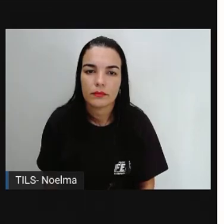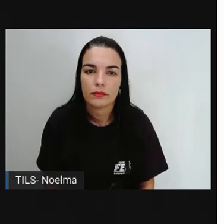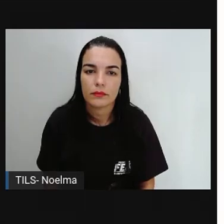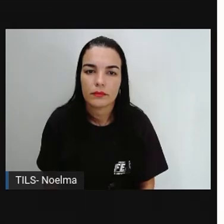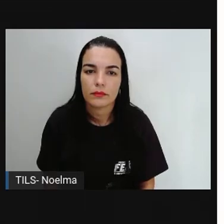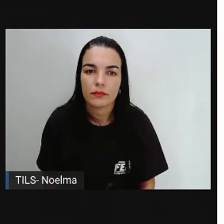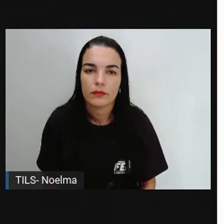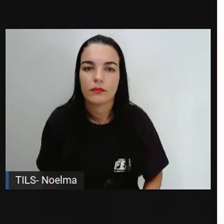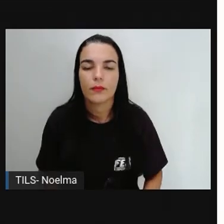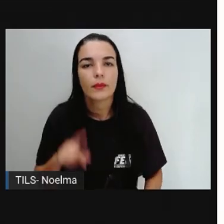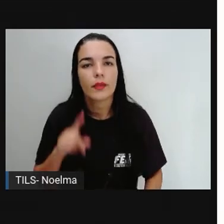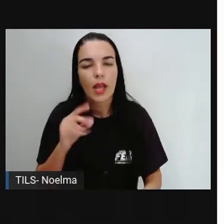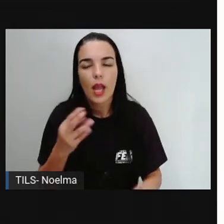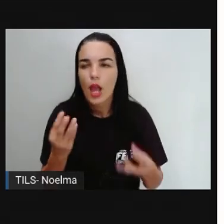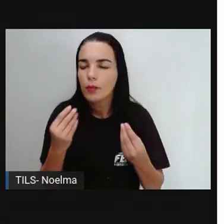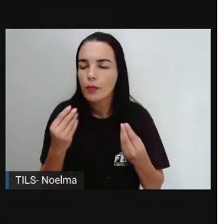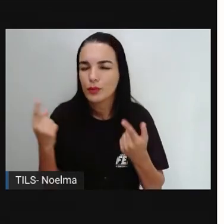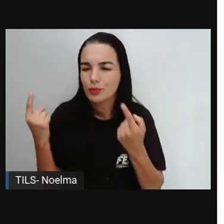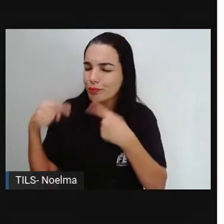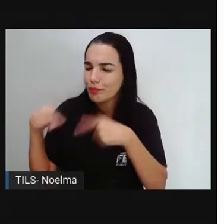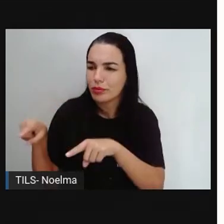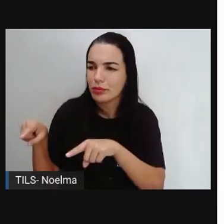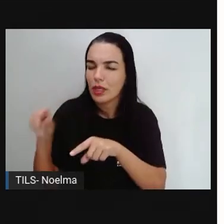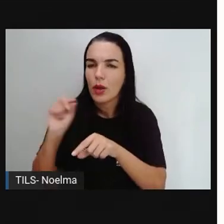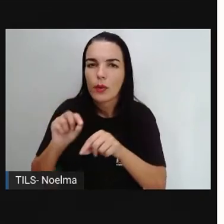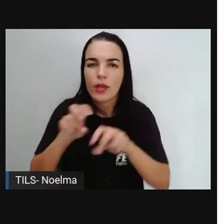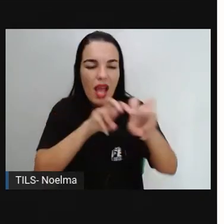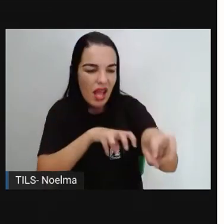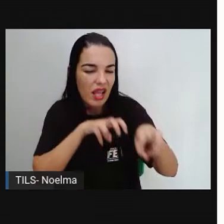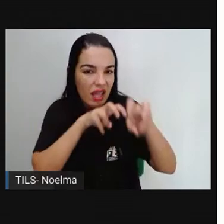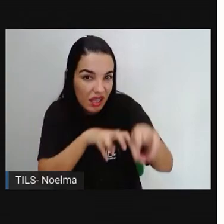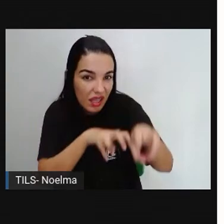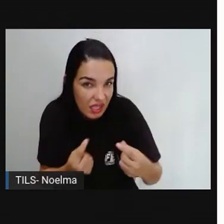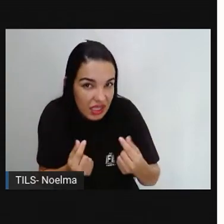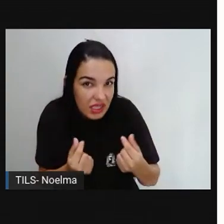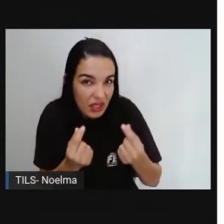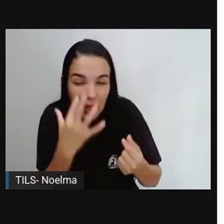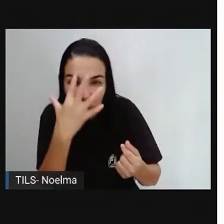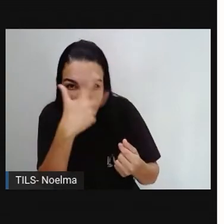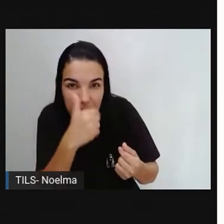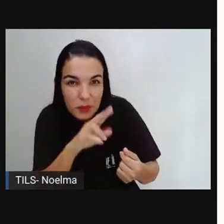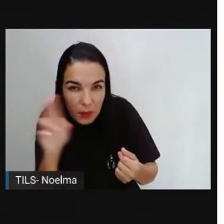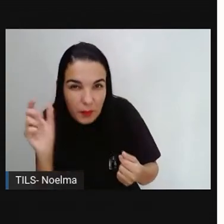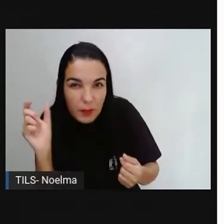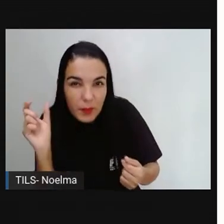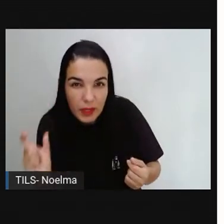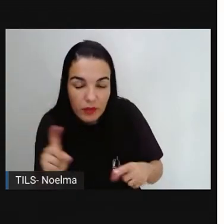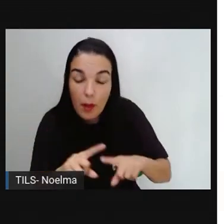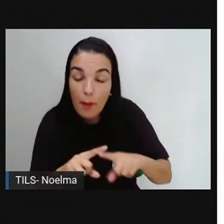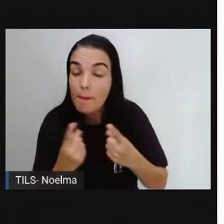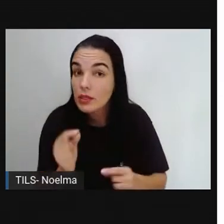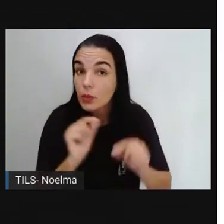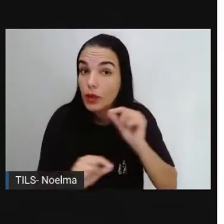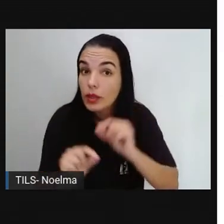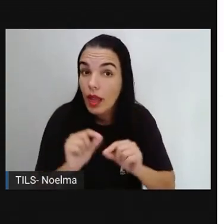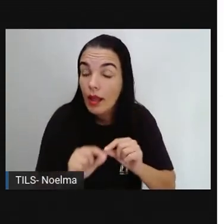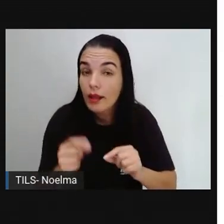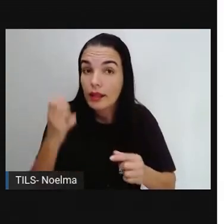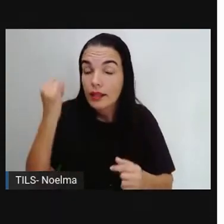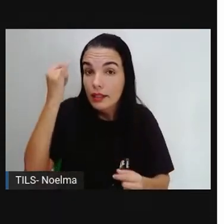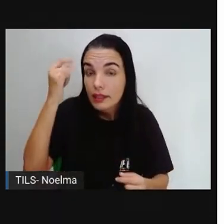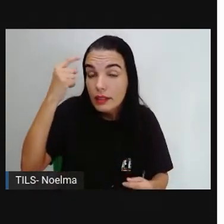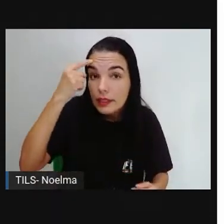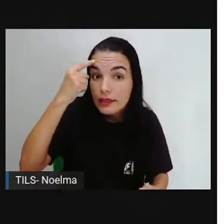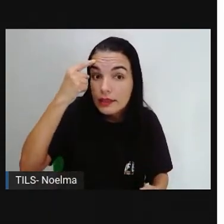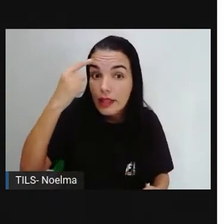Tudo muito contraditório. Agronegócio é um nome muito bonito e é um nome ideológico para identificar uma prática histórica, que é uma